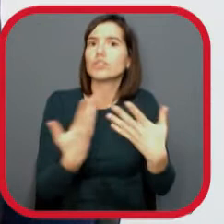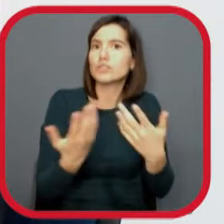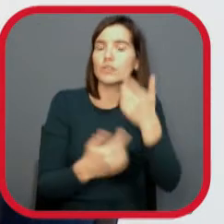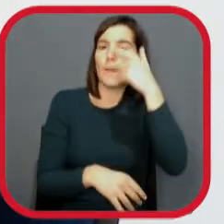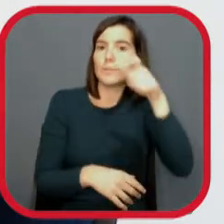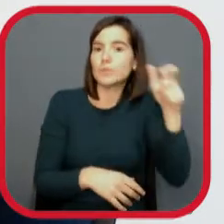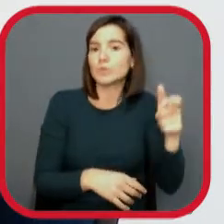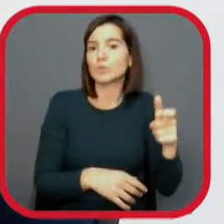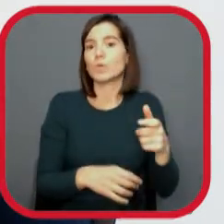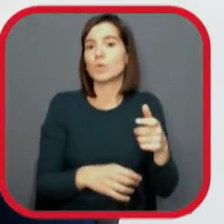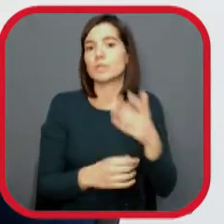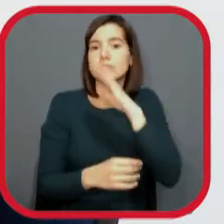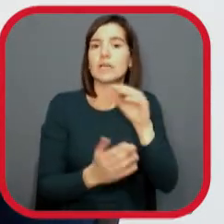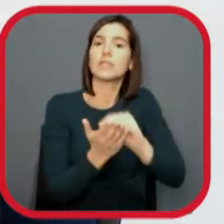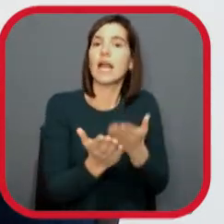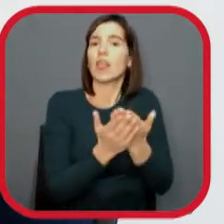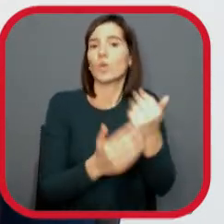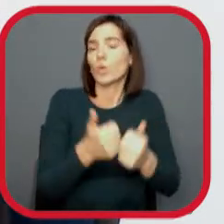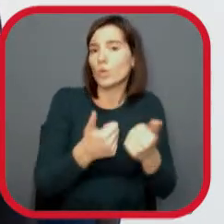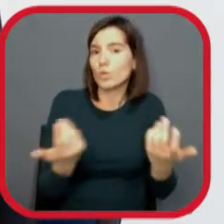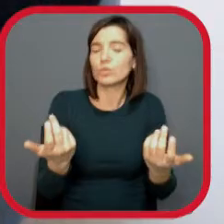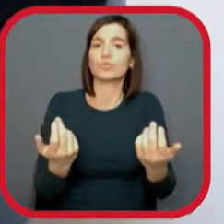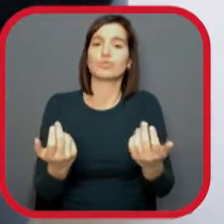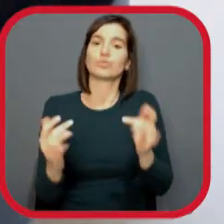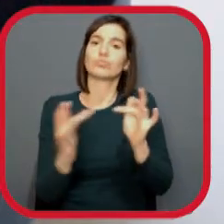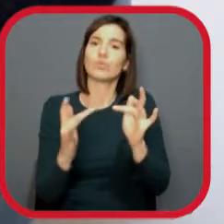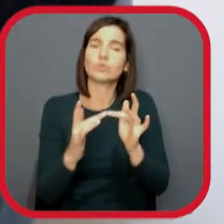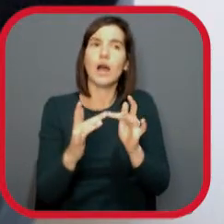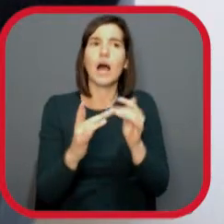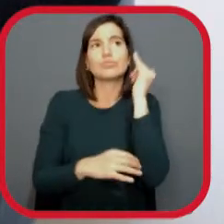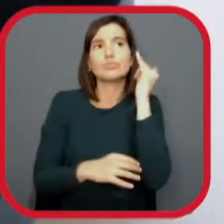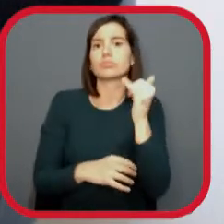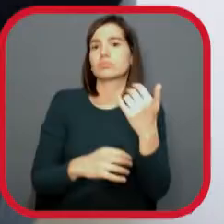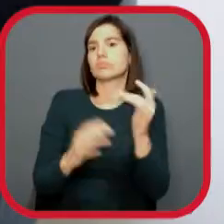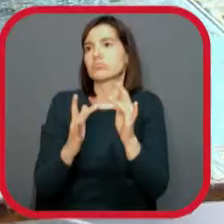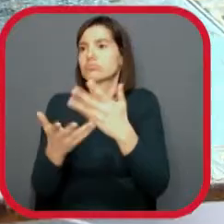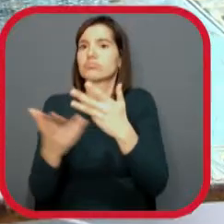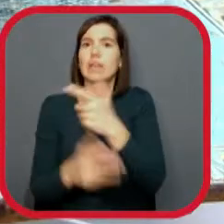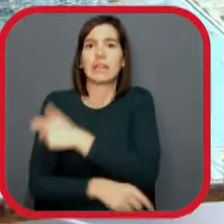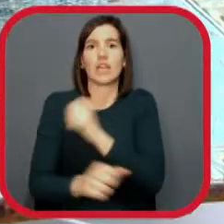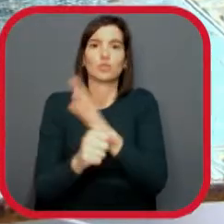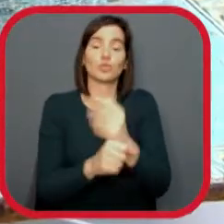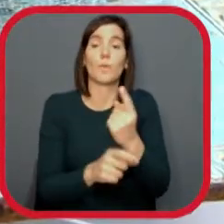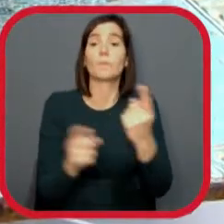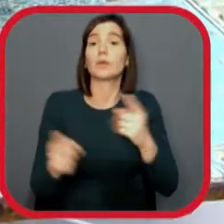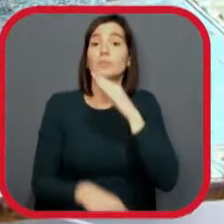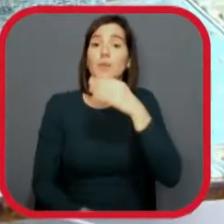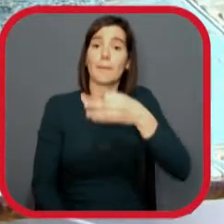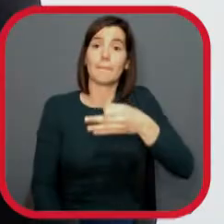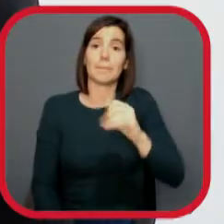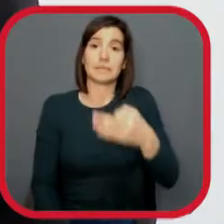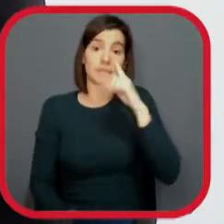respostas que damos às pessoas que fazem candidatura a estes concursos, contacto com outras entidades, porque a Polícia de Segurança